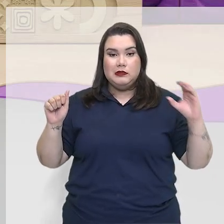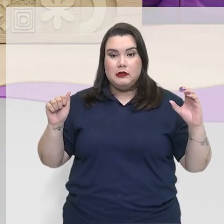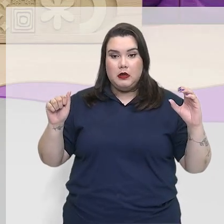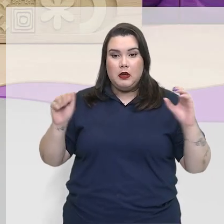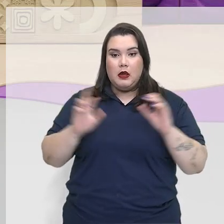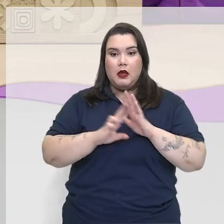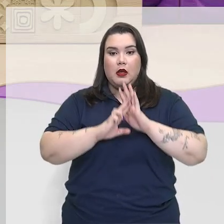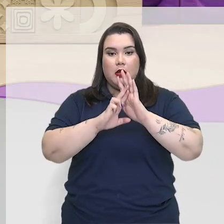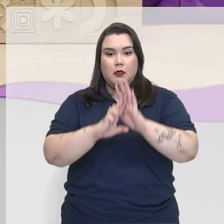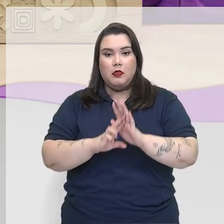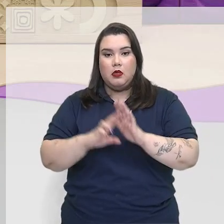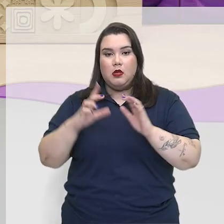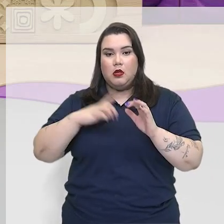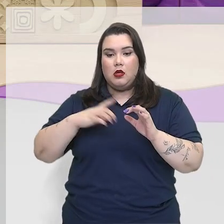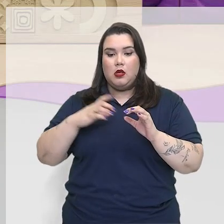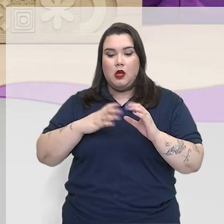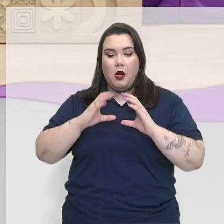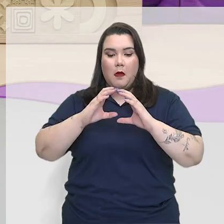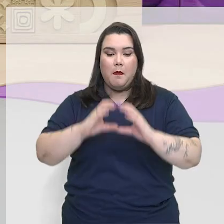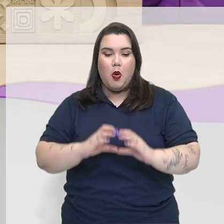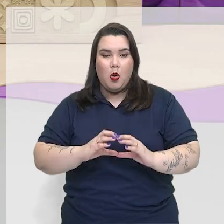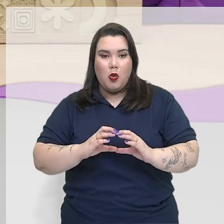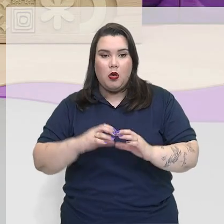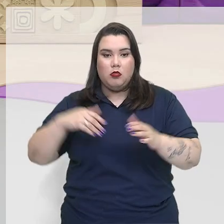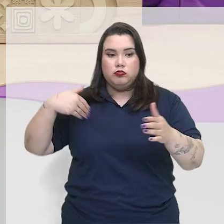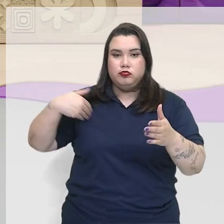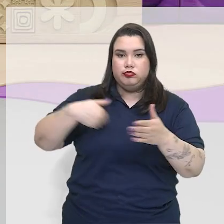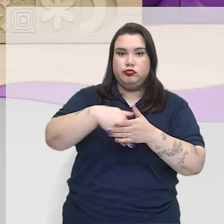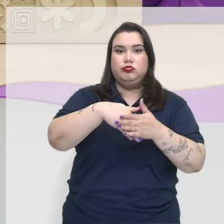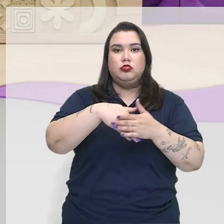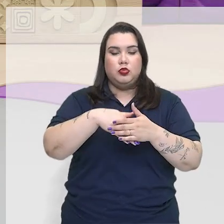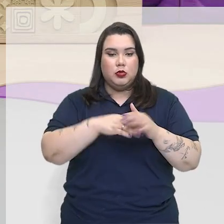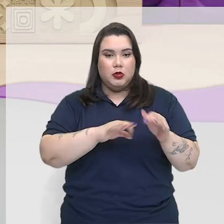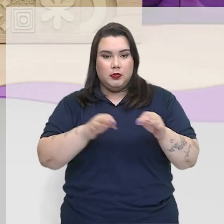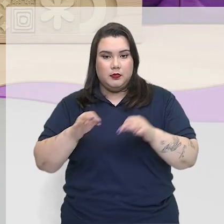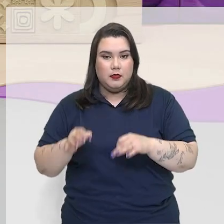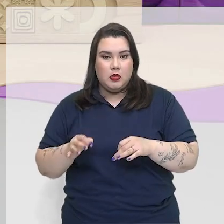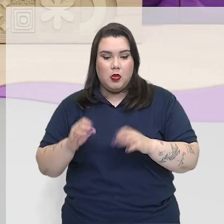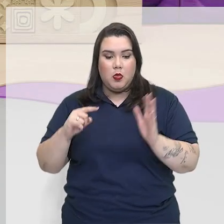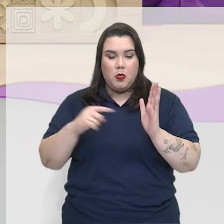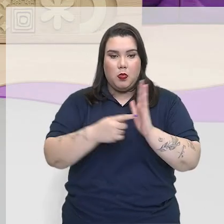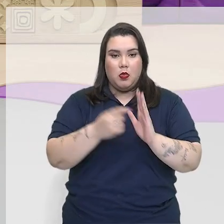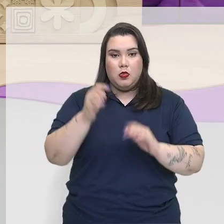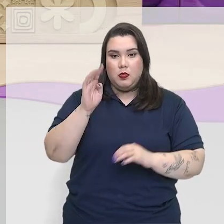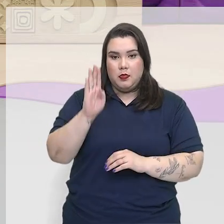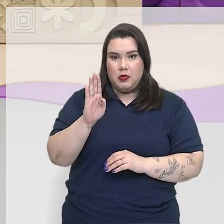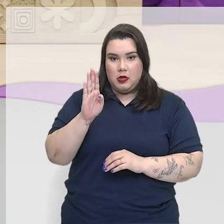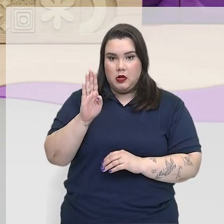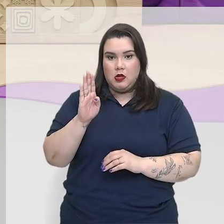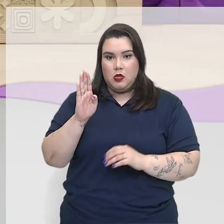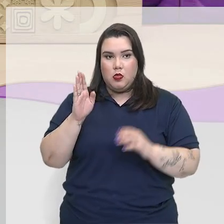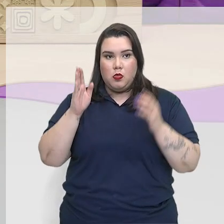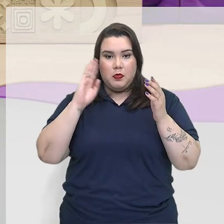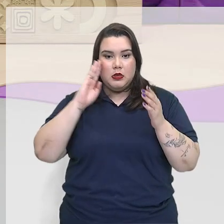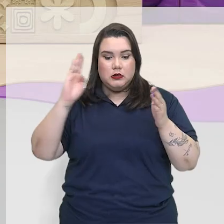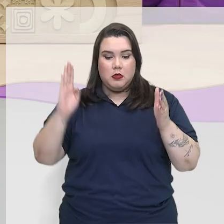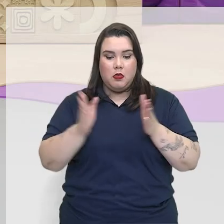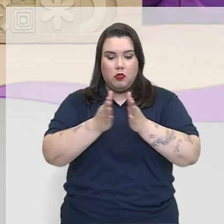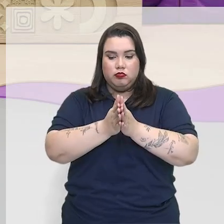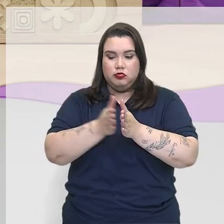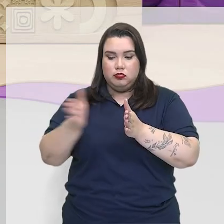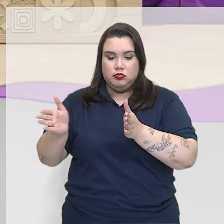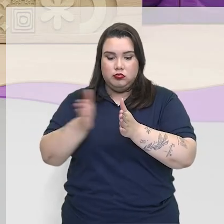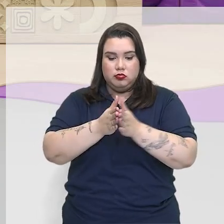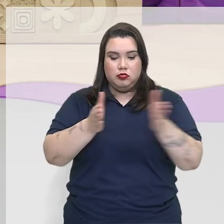o local onde se bota a bola para que seja cobrado o pênalti. E no ponto B, que está bem central aí no campo de